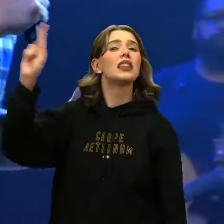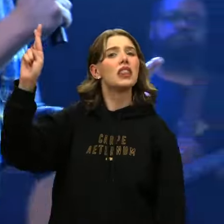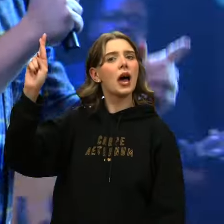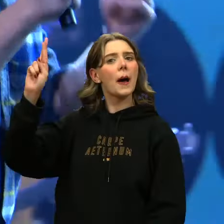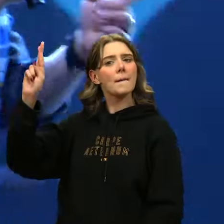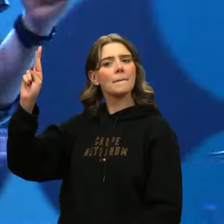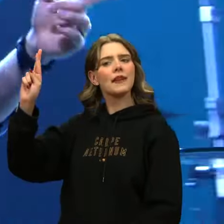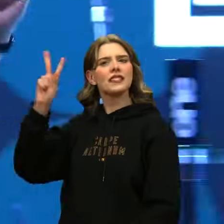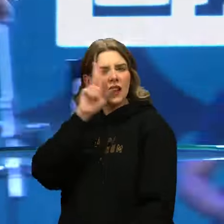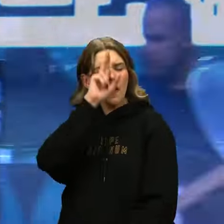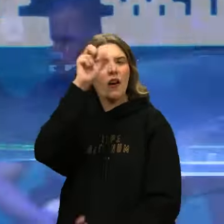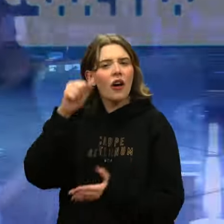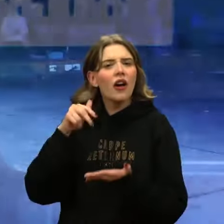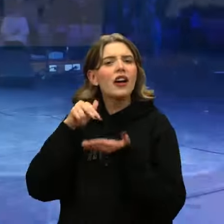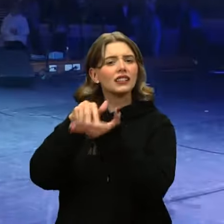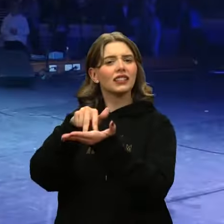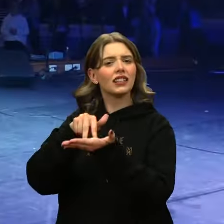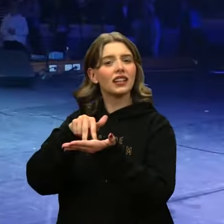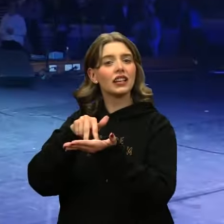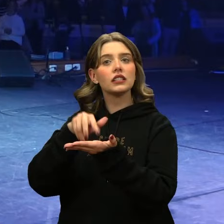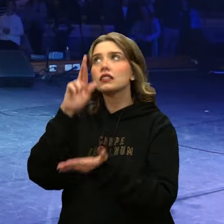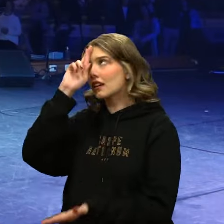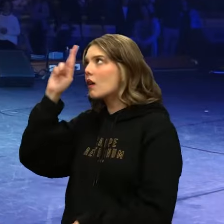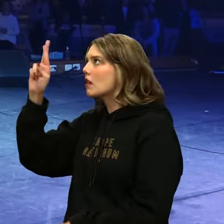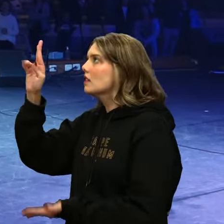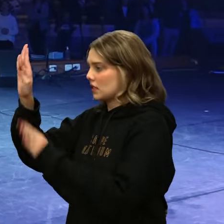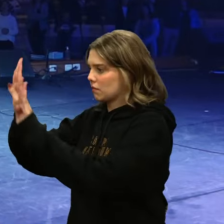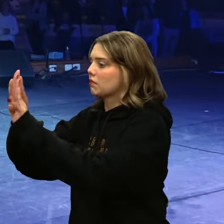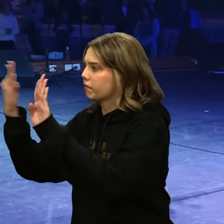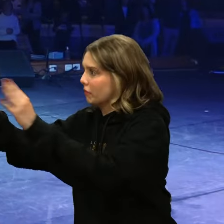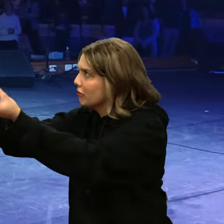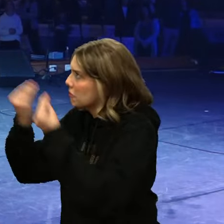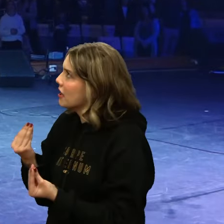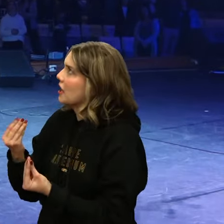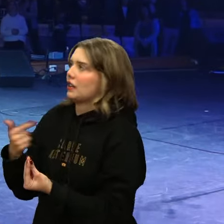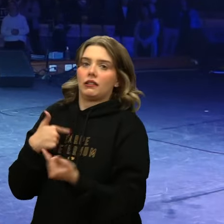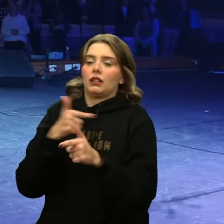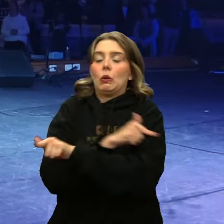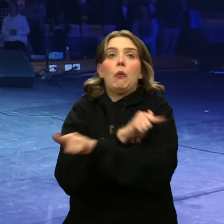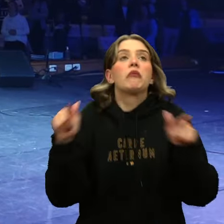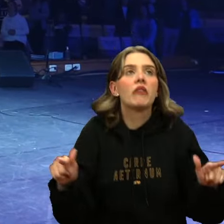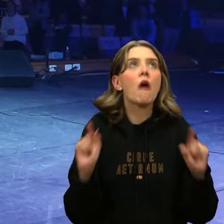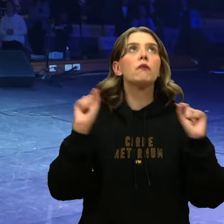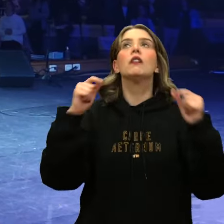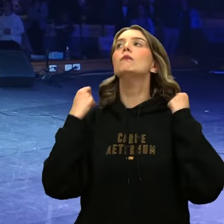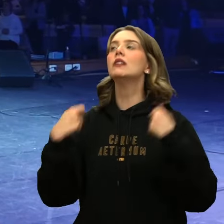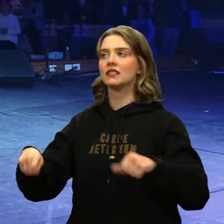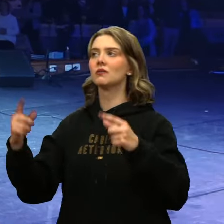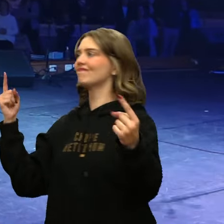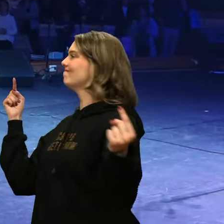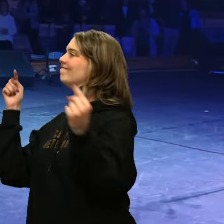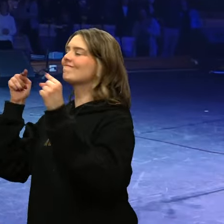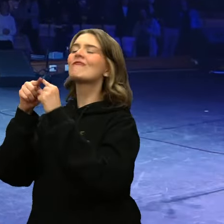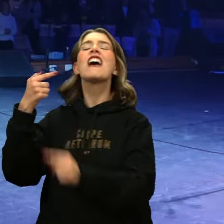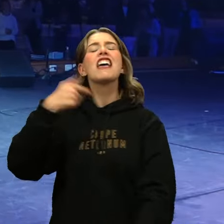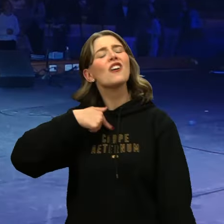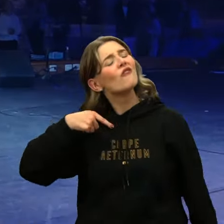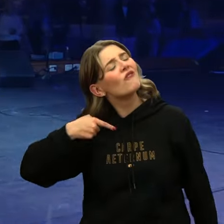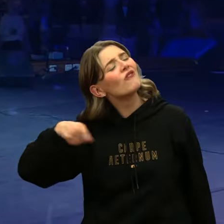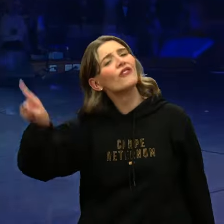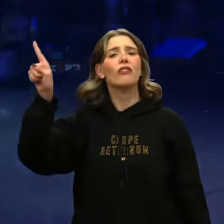E Senhor, quando o Senhor abrir uma porta diante de mim, mesmo que eu não tenha o que é preciso, eu vou